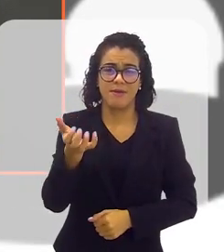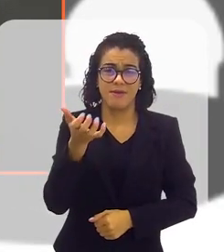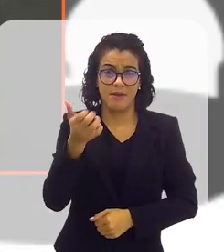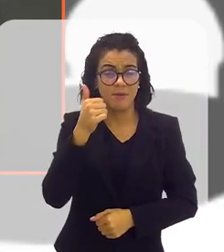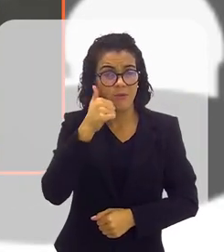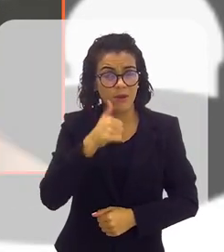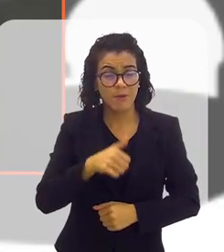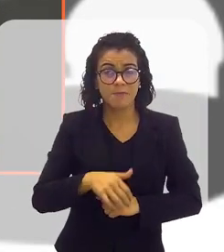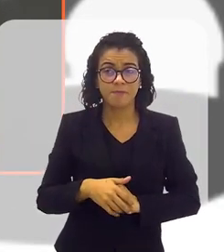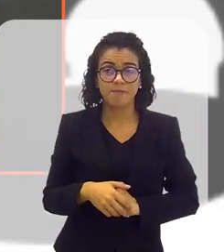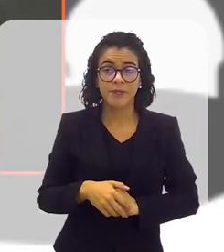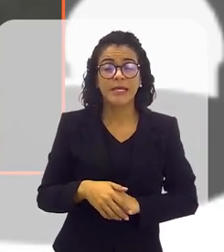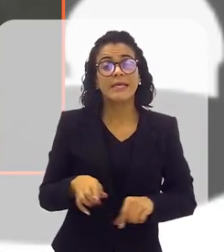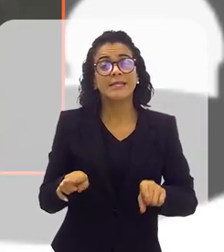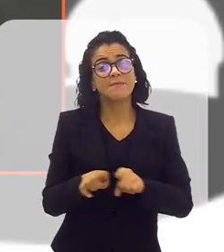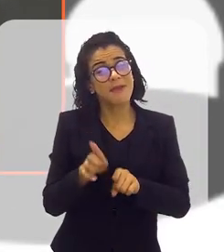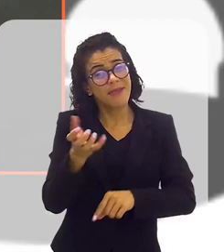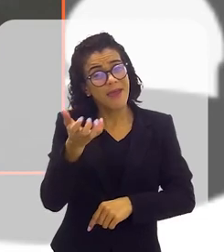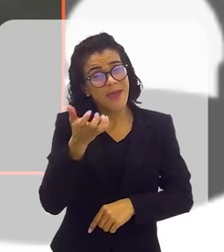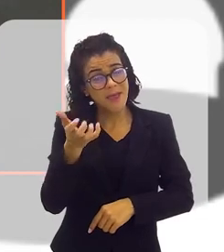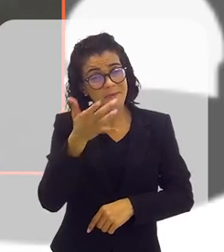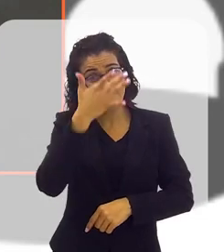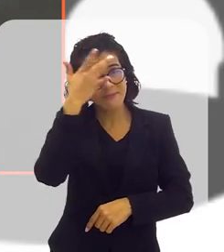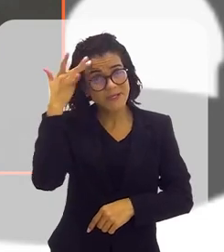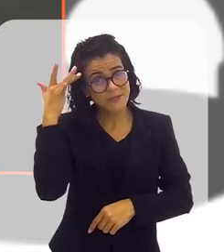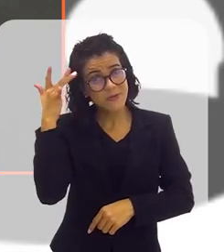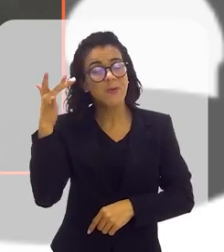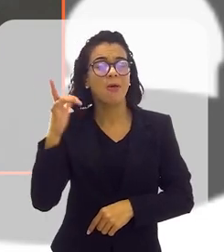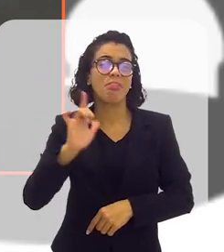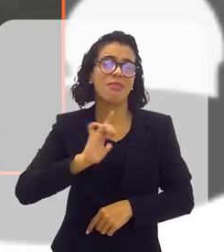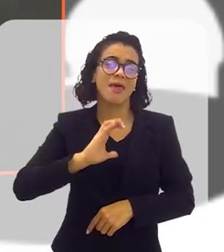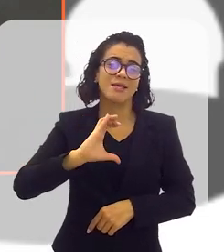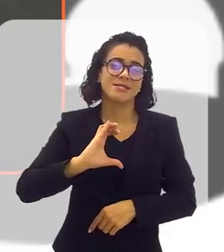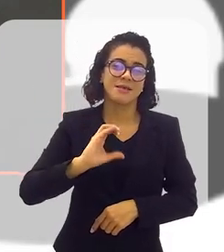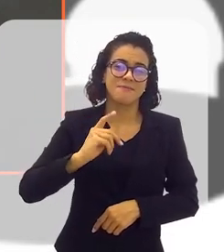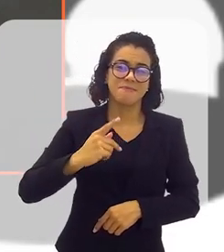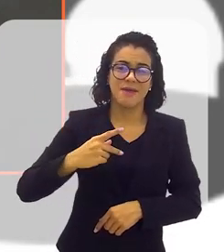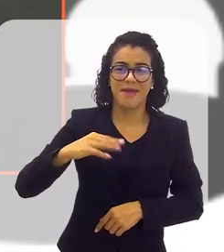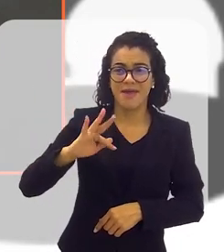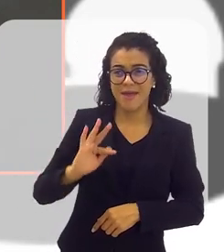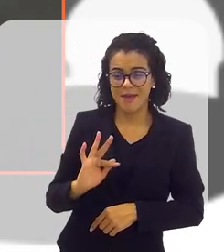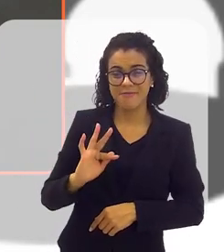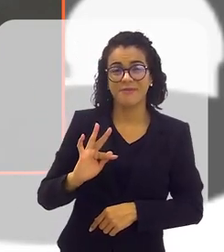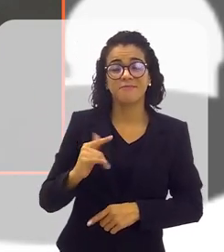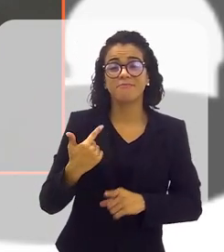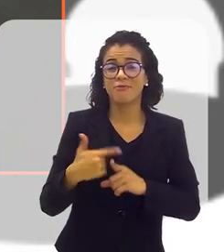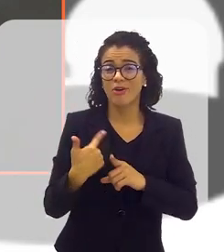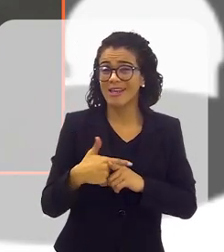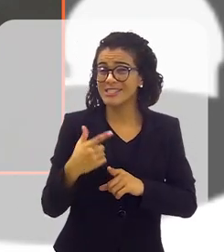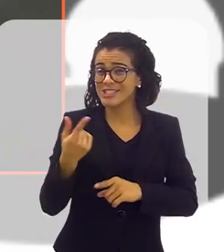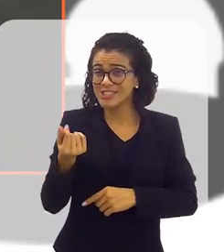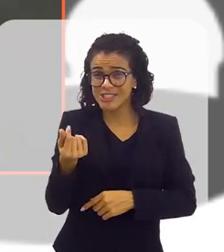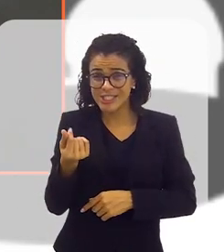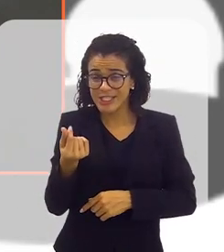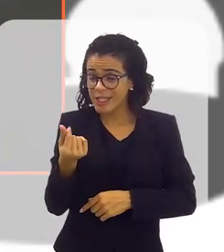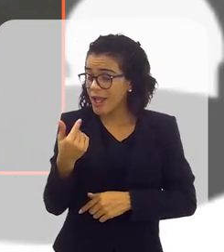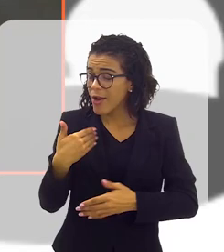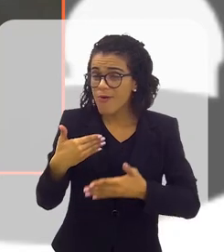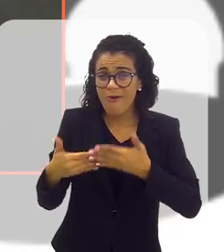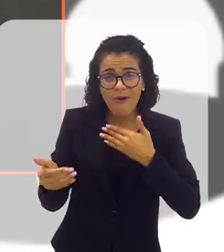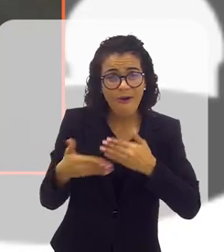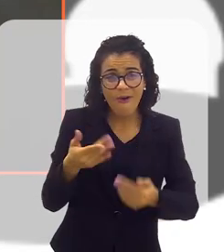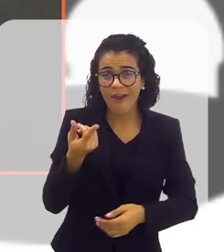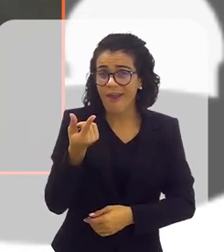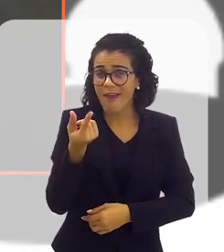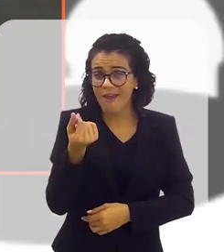Mulher. Mas queremos também as pessoas físicas que possam nos ajudar, porque todo dinheiro para o Bem-Querer Mulher